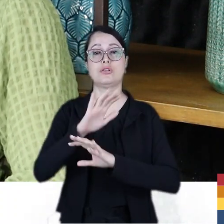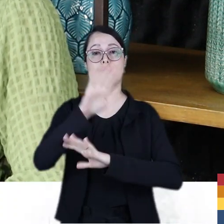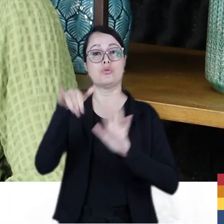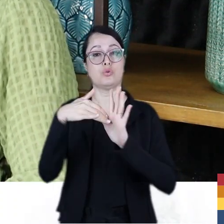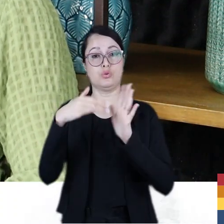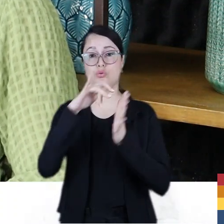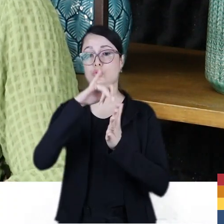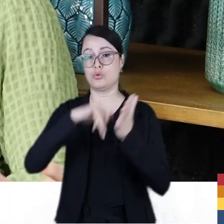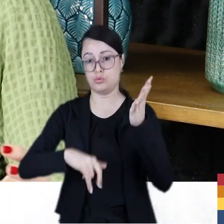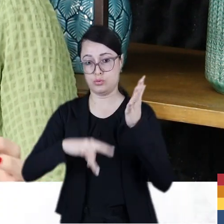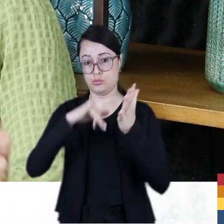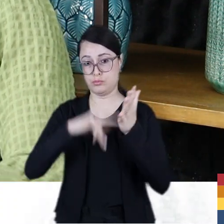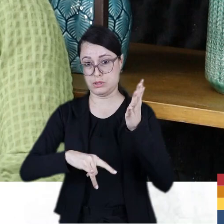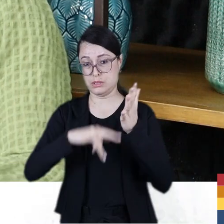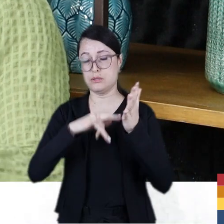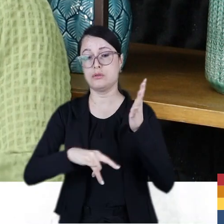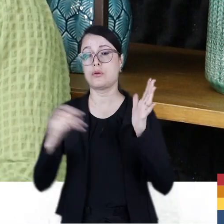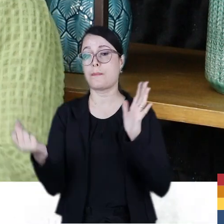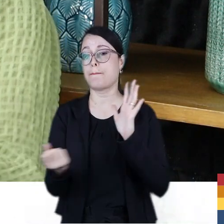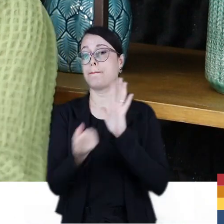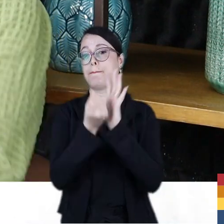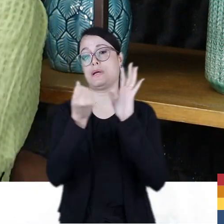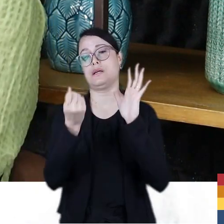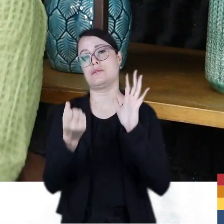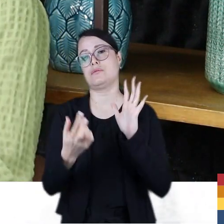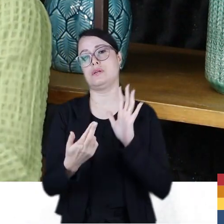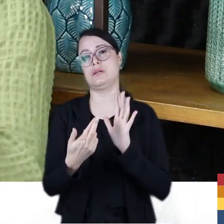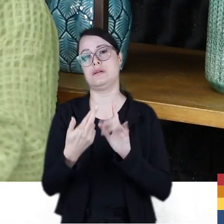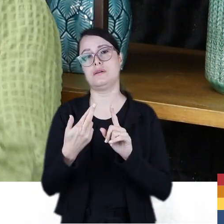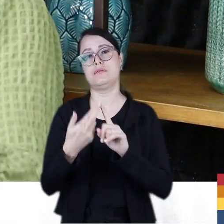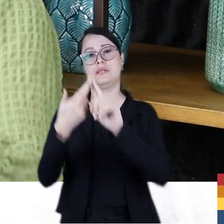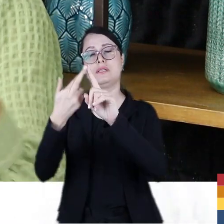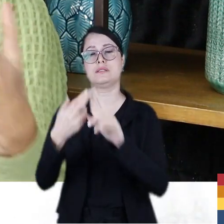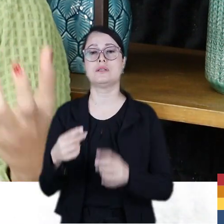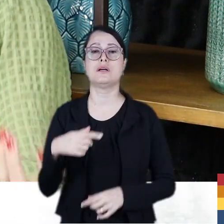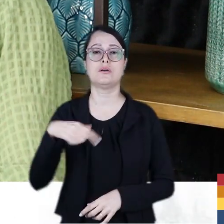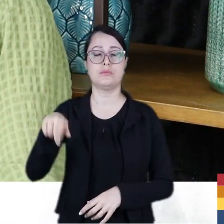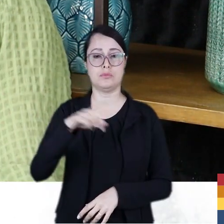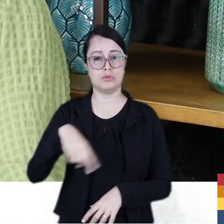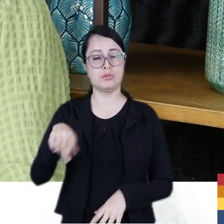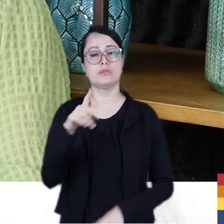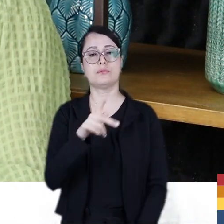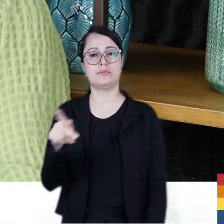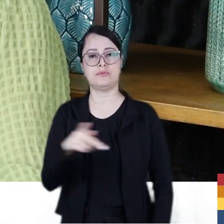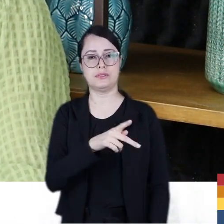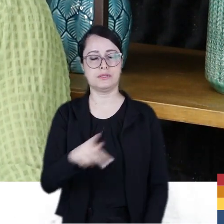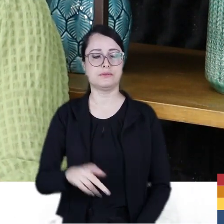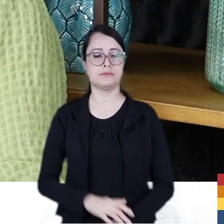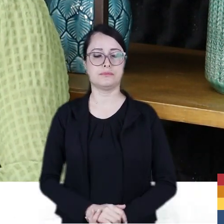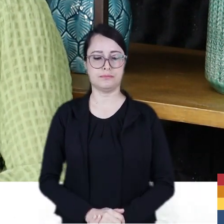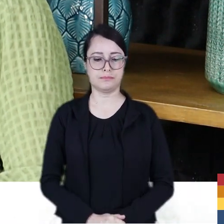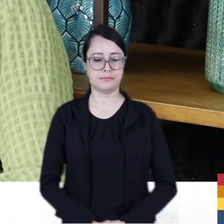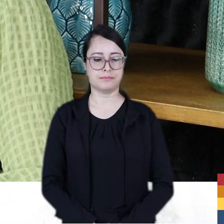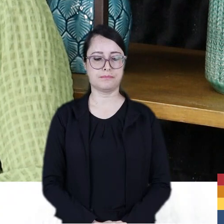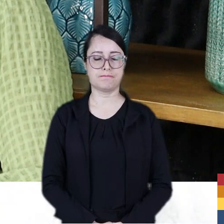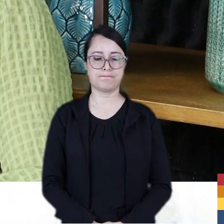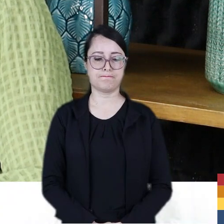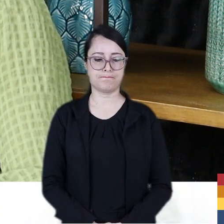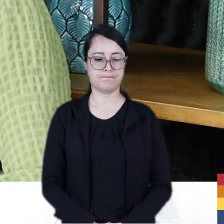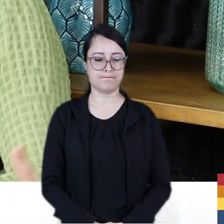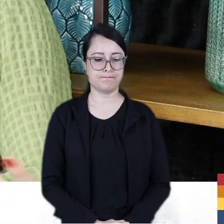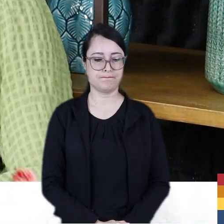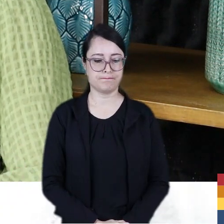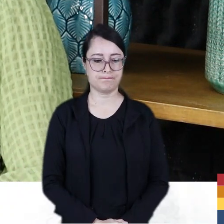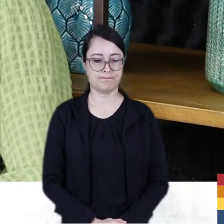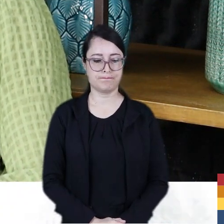contemplam as habilidades de itinerário formativo de linguagem, nesse caso, e de ciências humanas e sociais aplicadas,